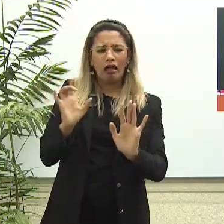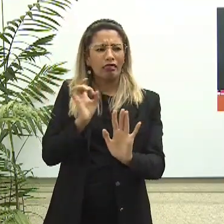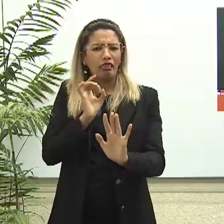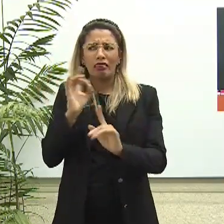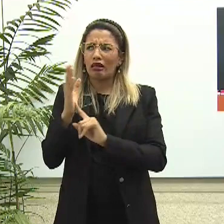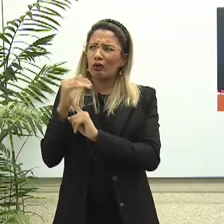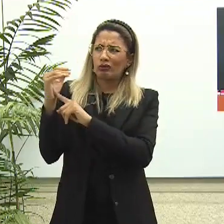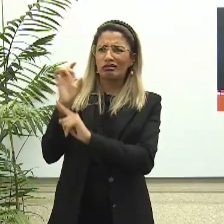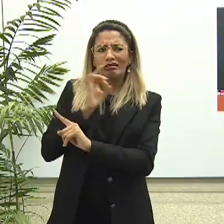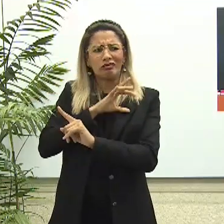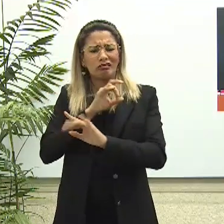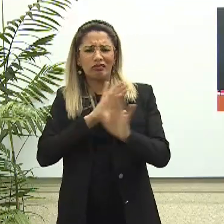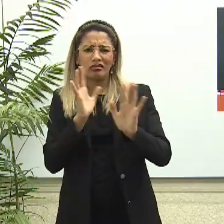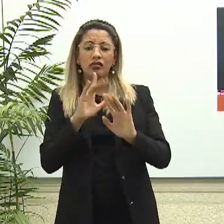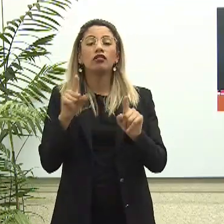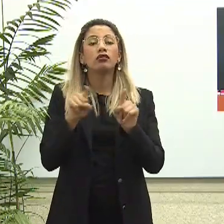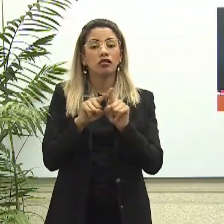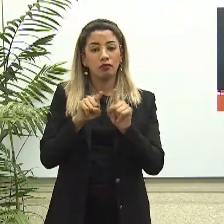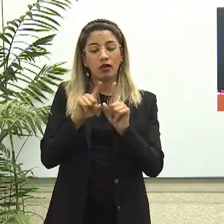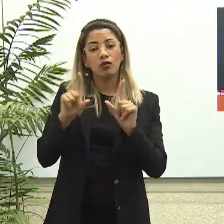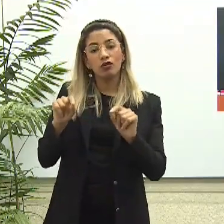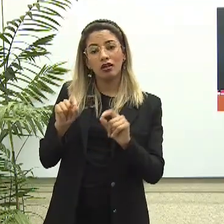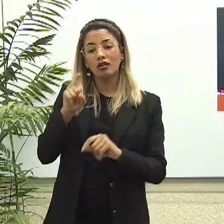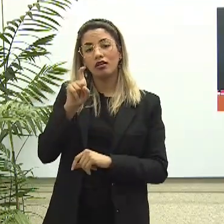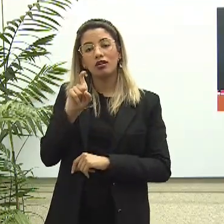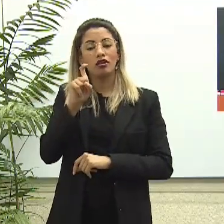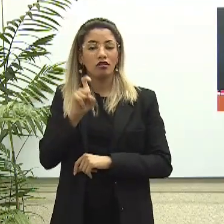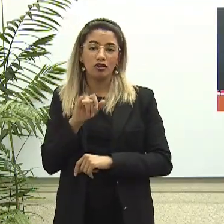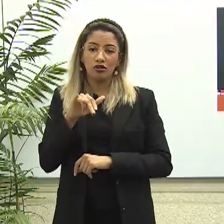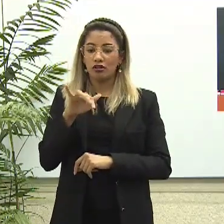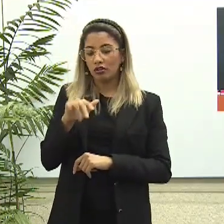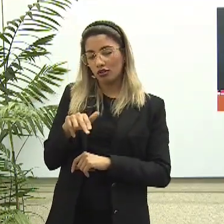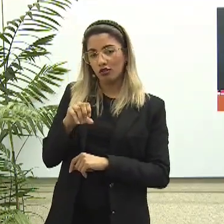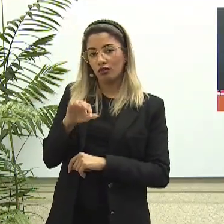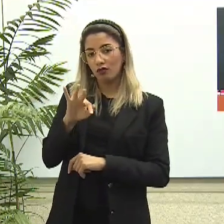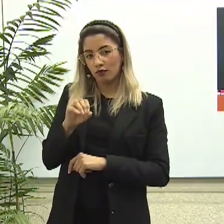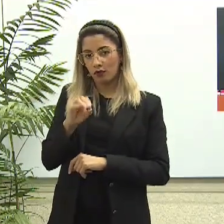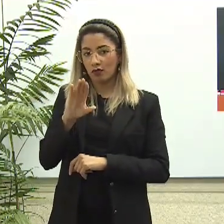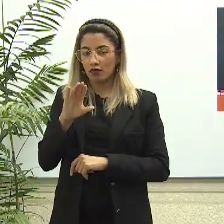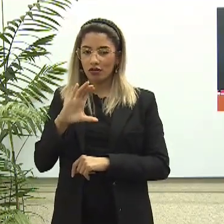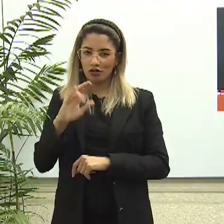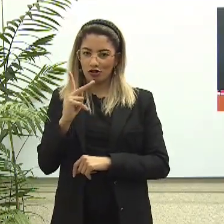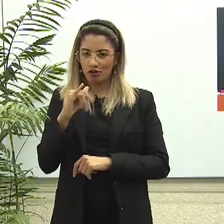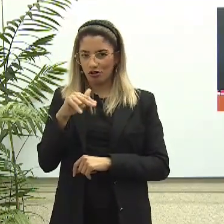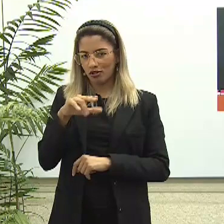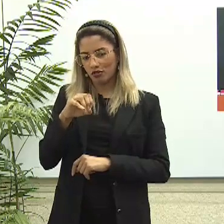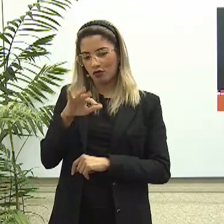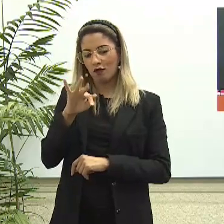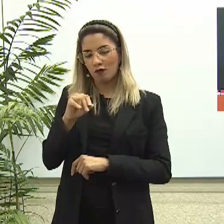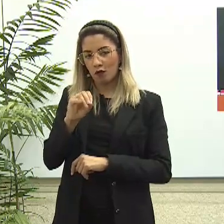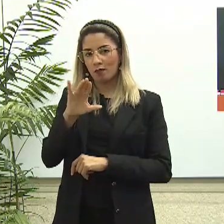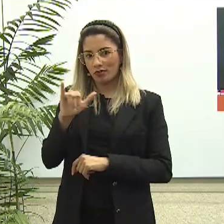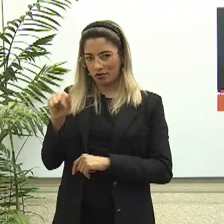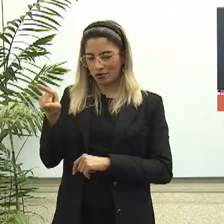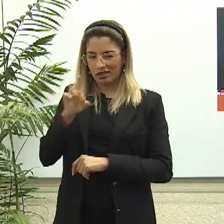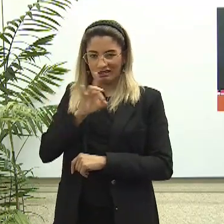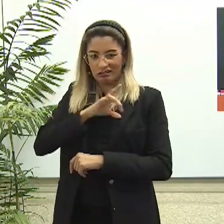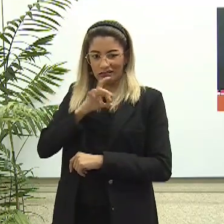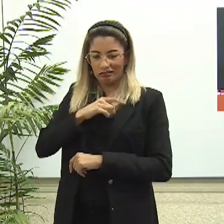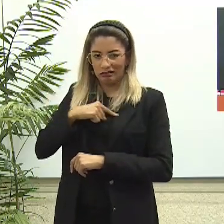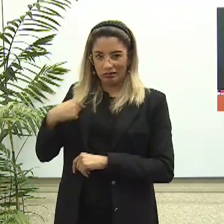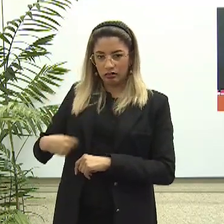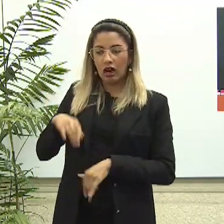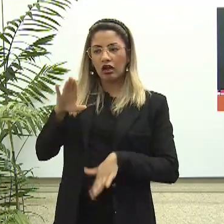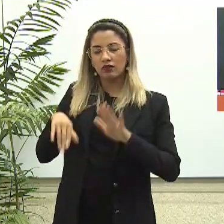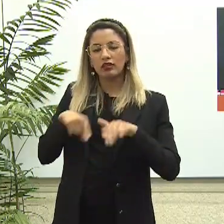dois Ajuda também tem uma Chin fobia e uma Chin ofilia e nenhum dos dois ajuda porque a China ela talvez perca PR para